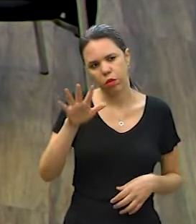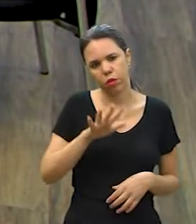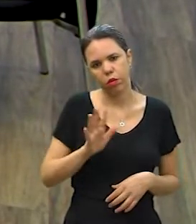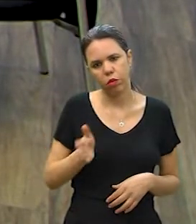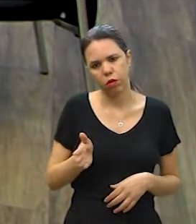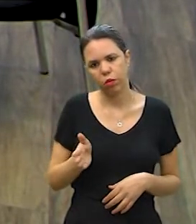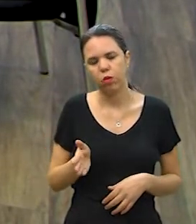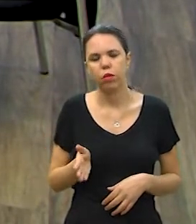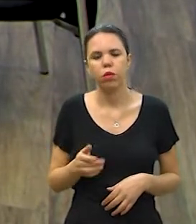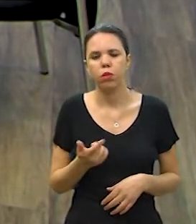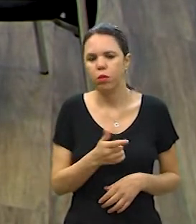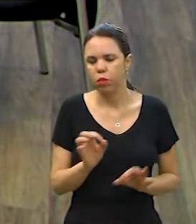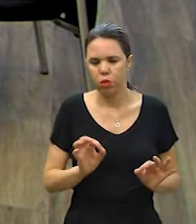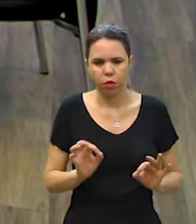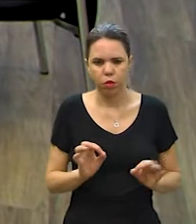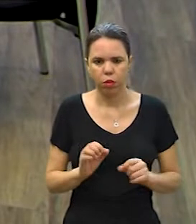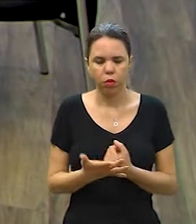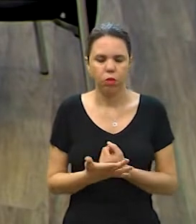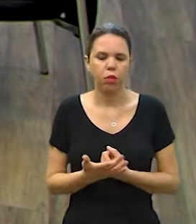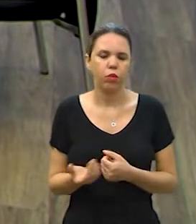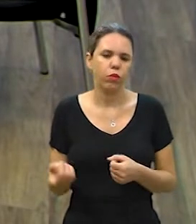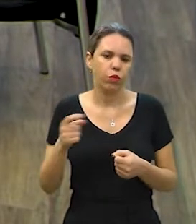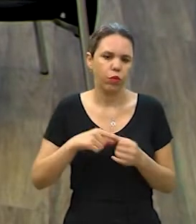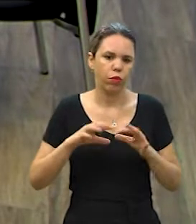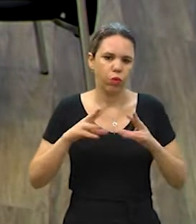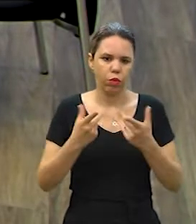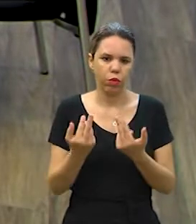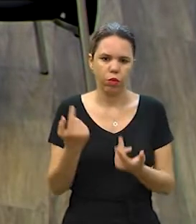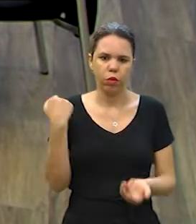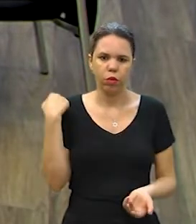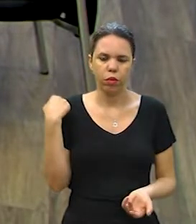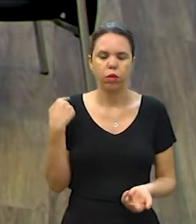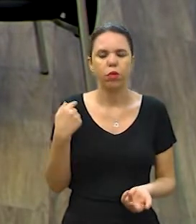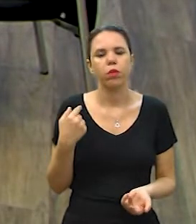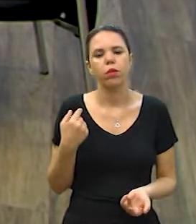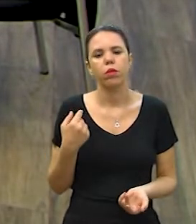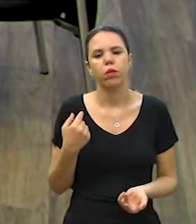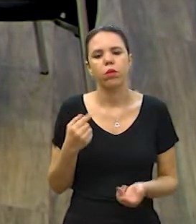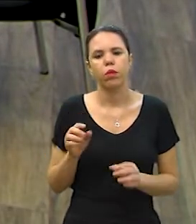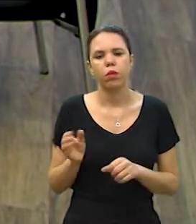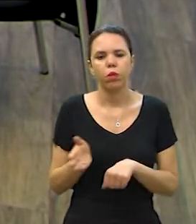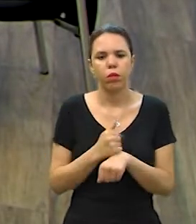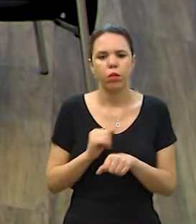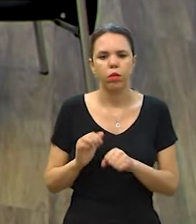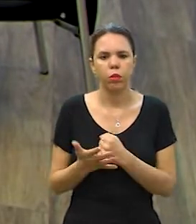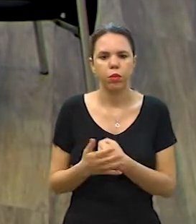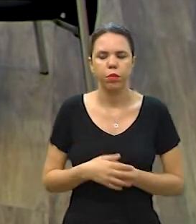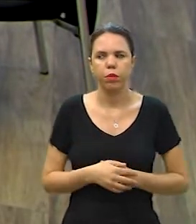sem pandemia, ou nós temos que voltar tudo como era no cenário pré-pandêmico?